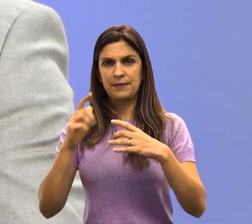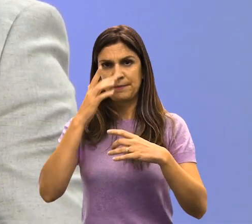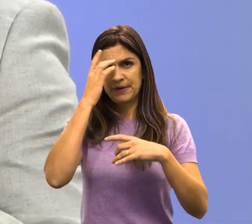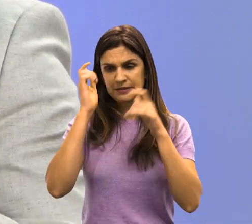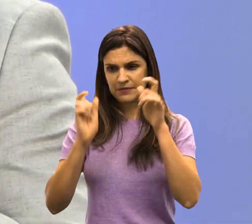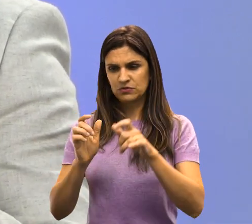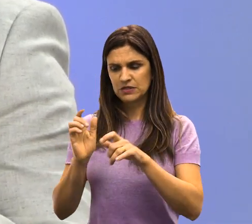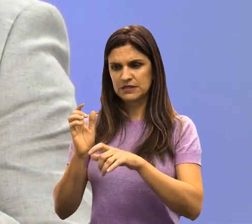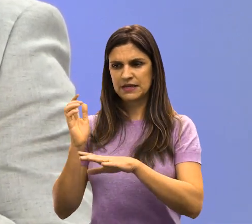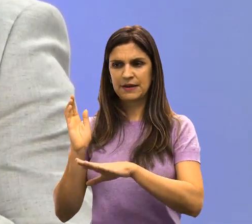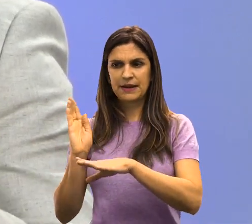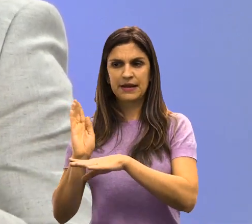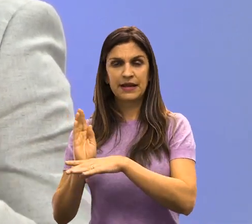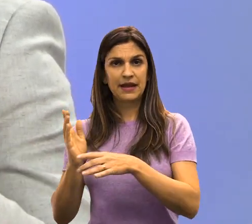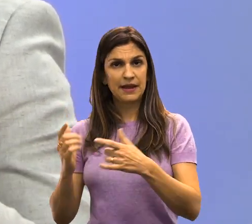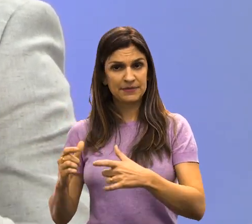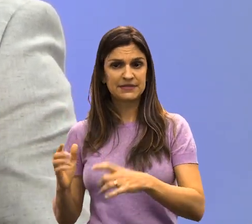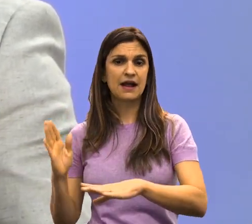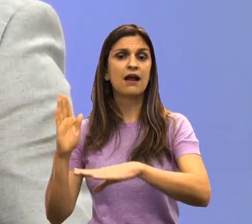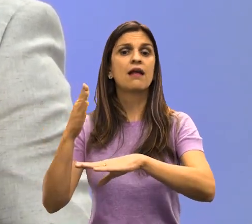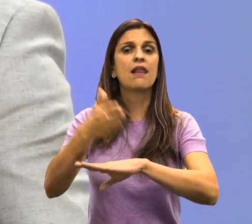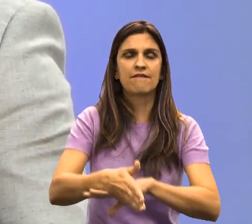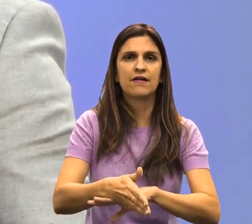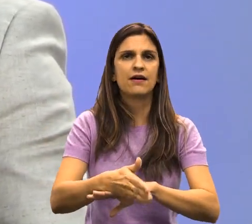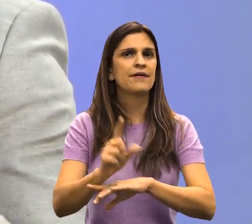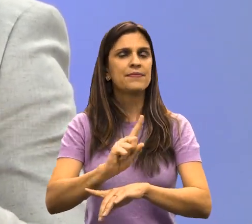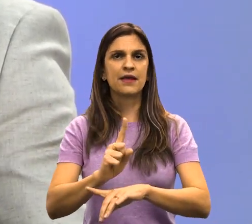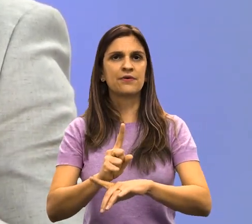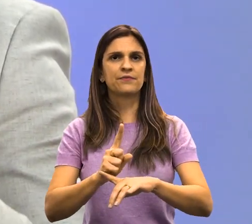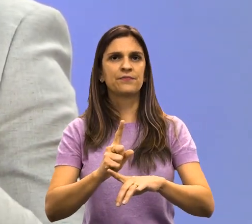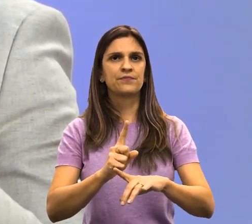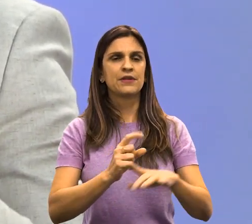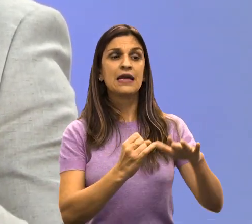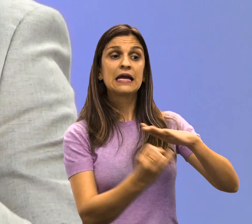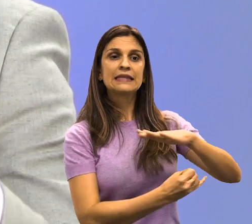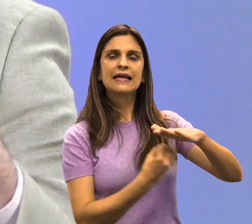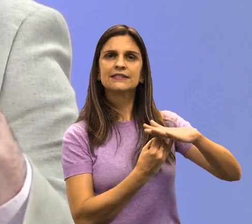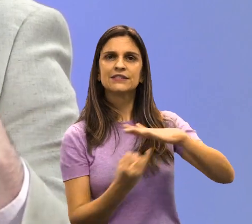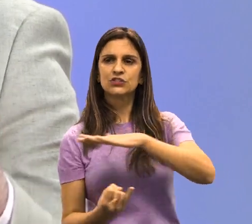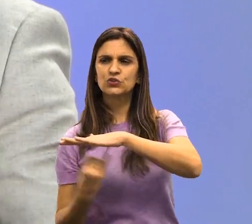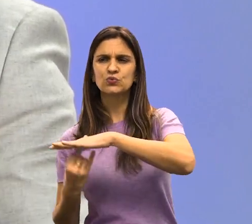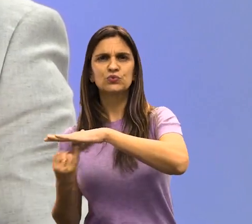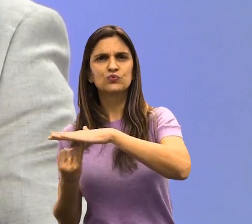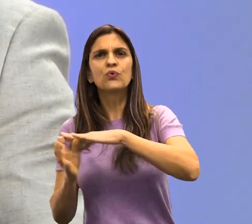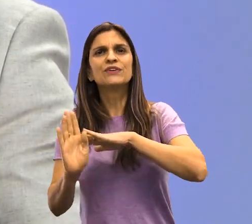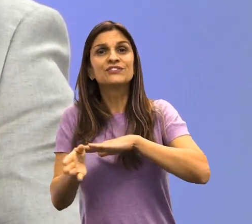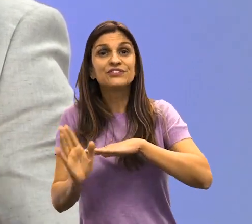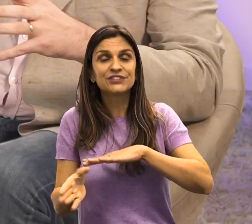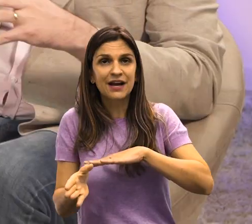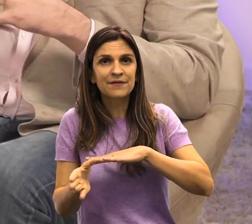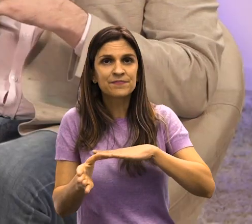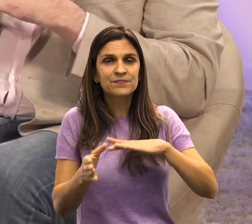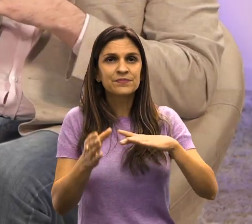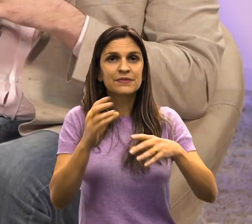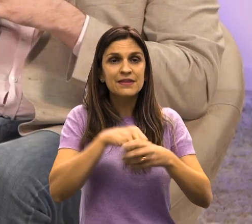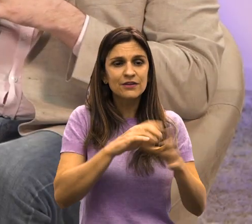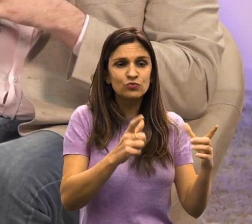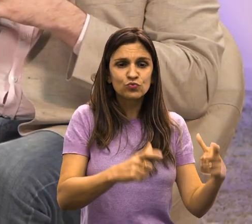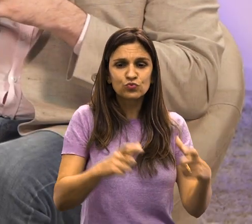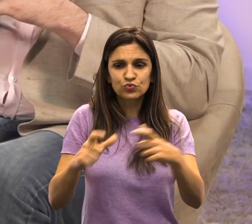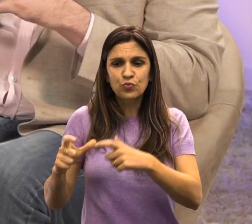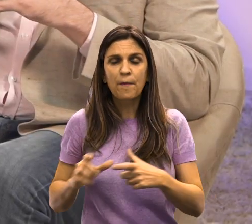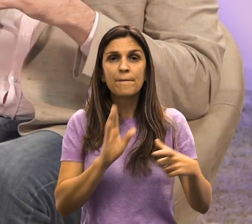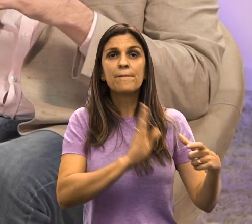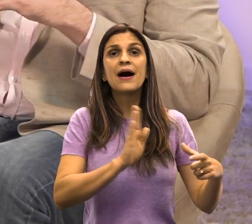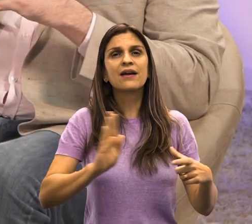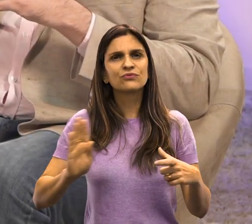cá. Eu penso em brinquedotecas nas instituições que já existem nos bairros,